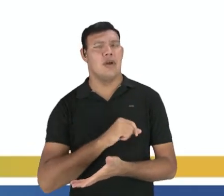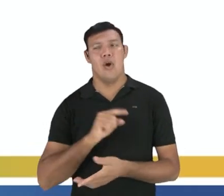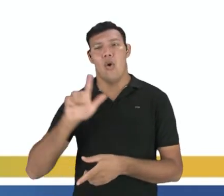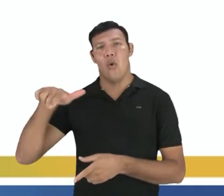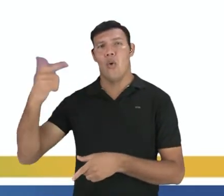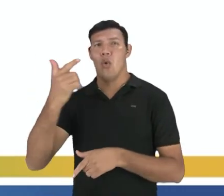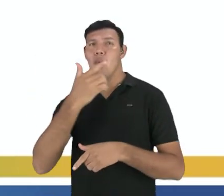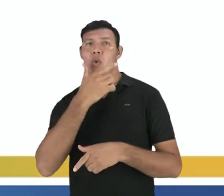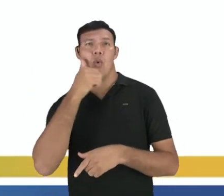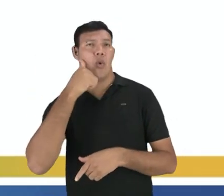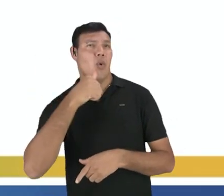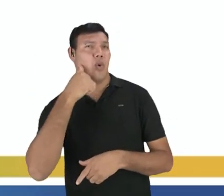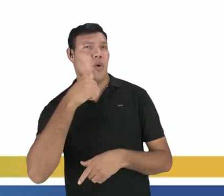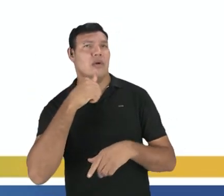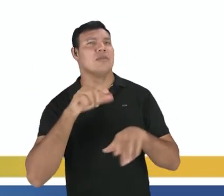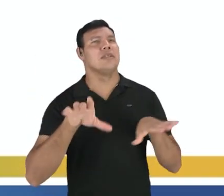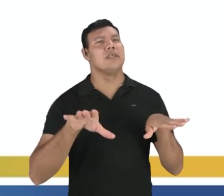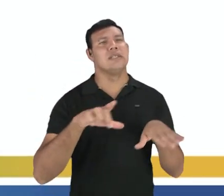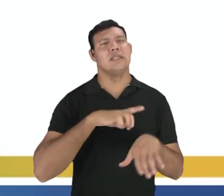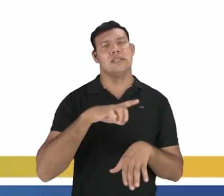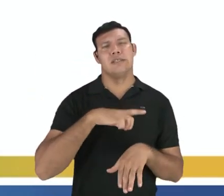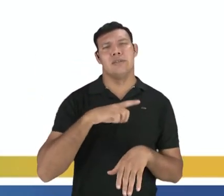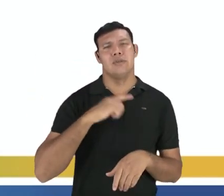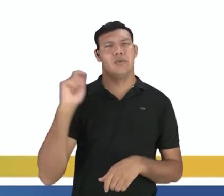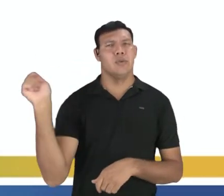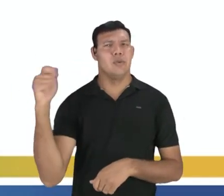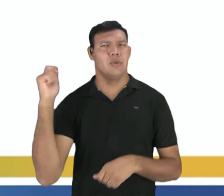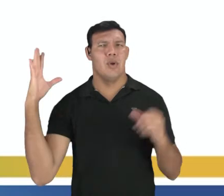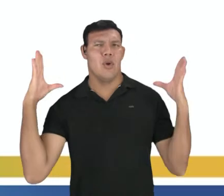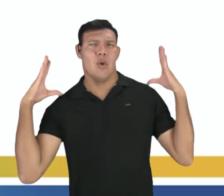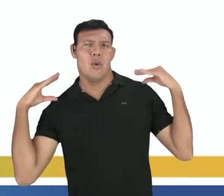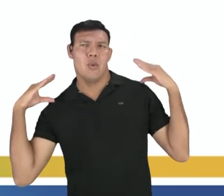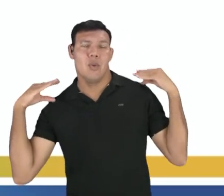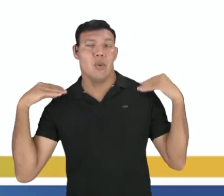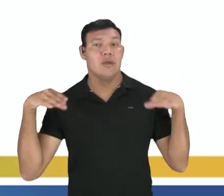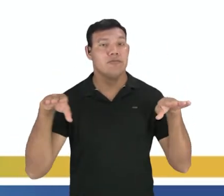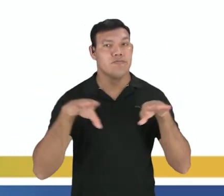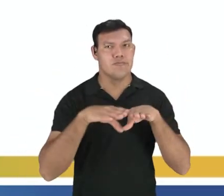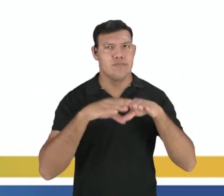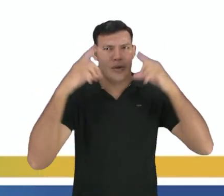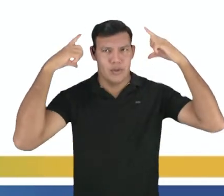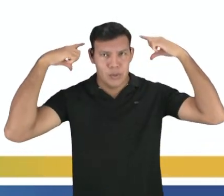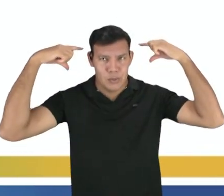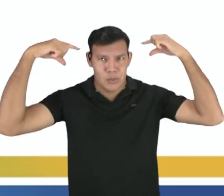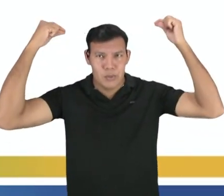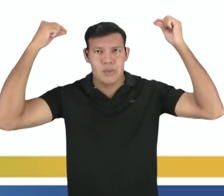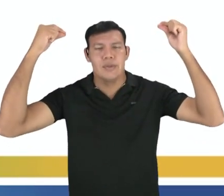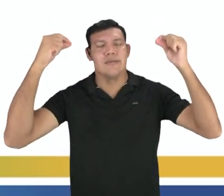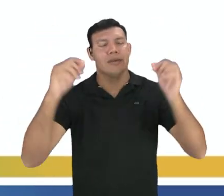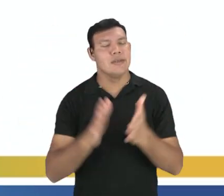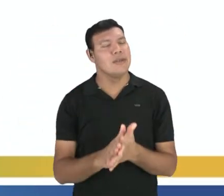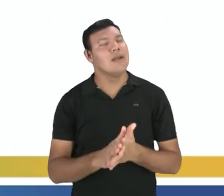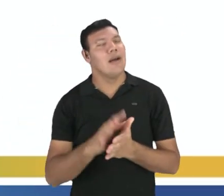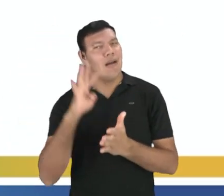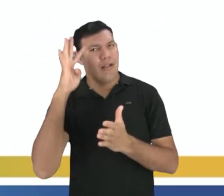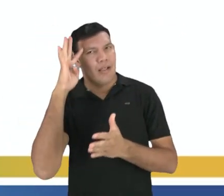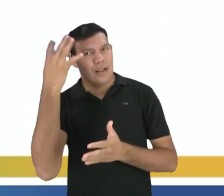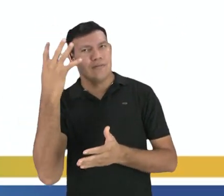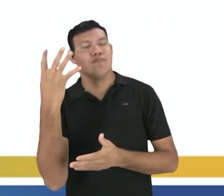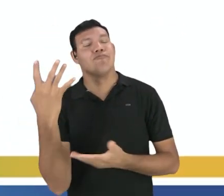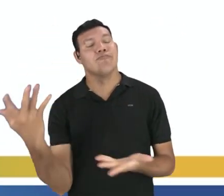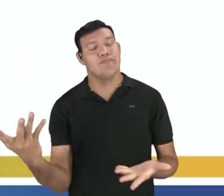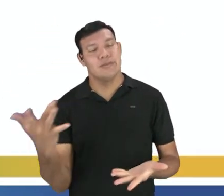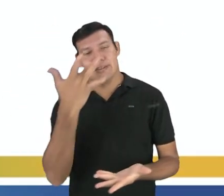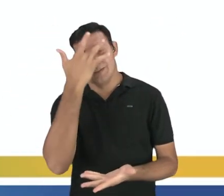a obra inclui fadas e duendes que vivem na floresta. Juntos, eles tentam resolver o problema dos